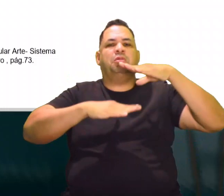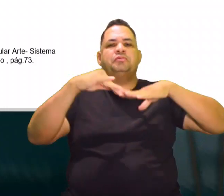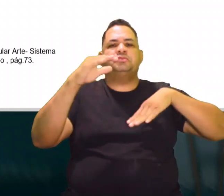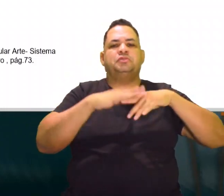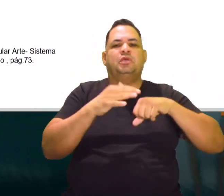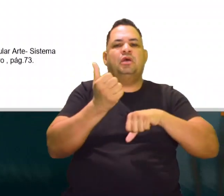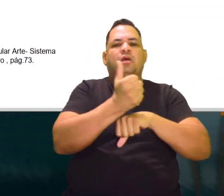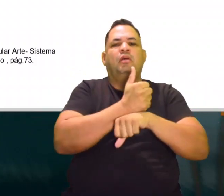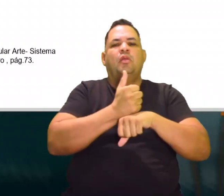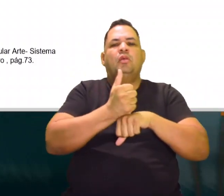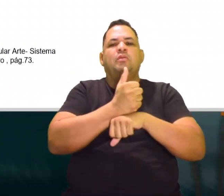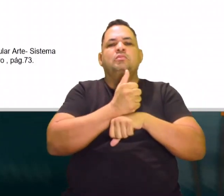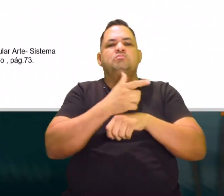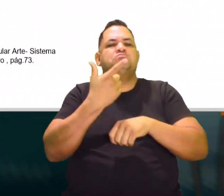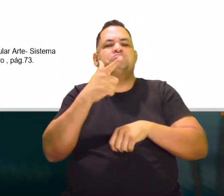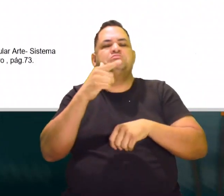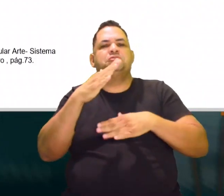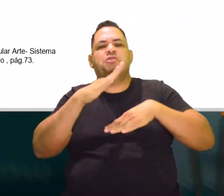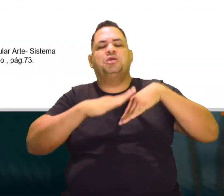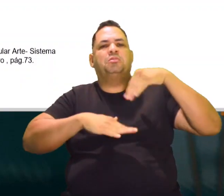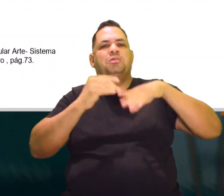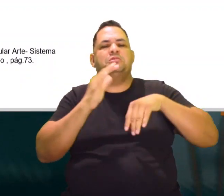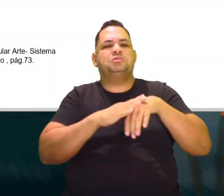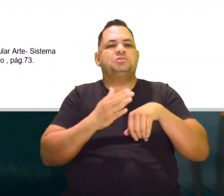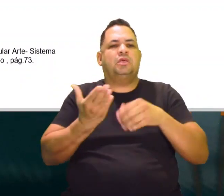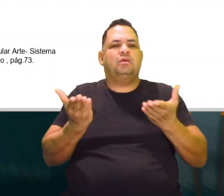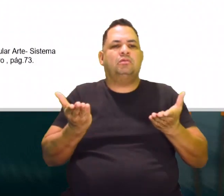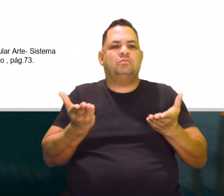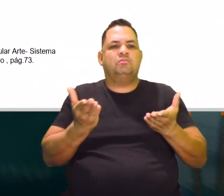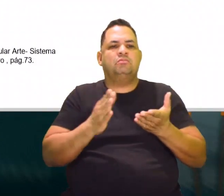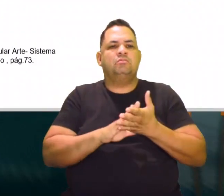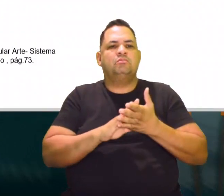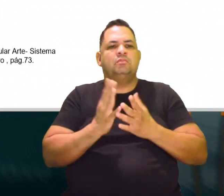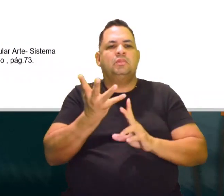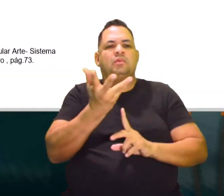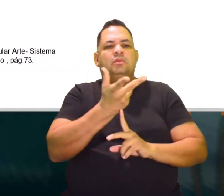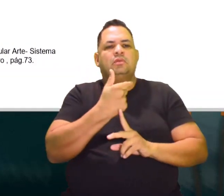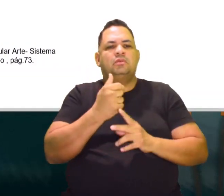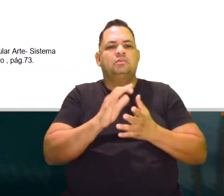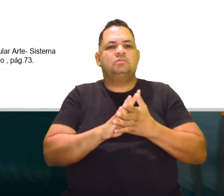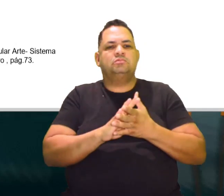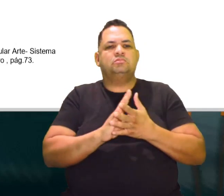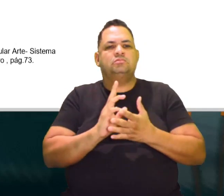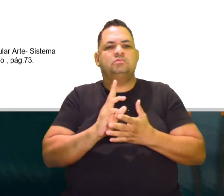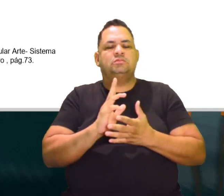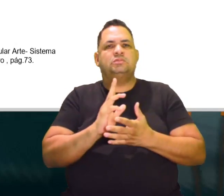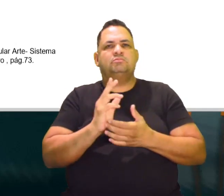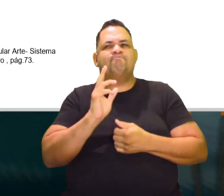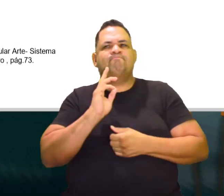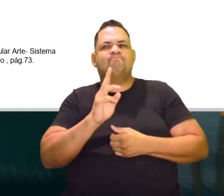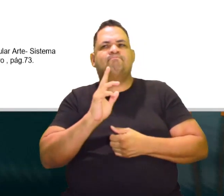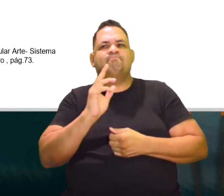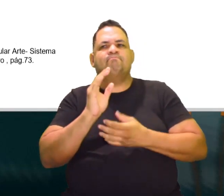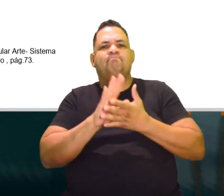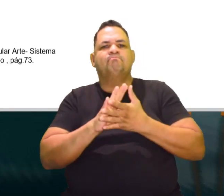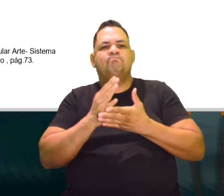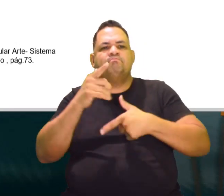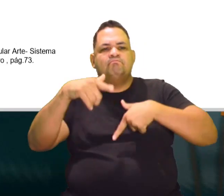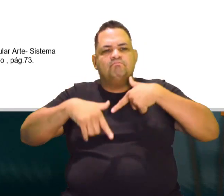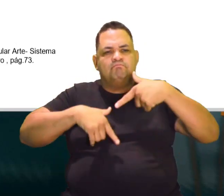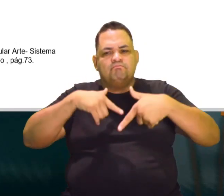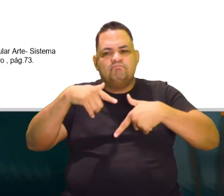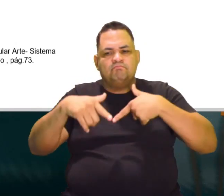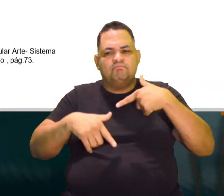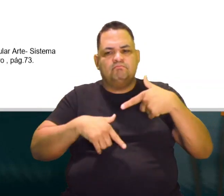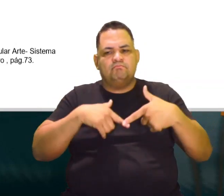não havia a figura do artista. Então, era sempre produzida no sentido